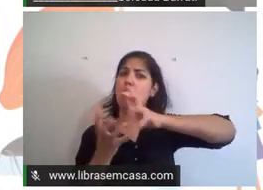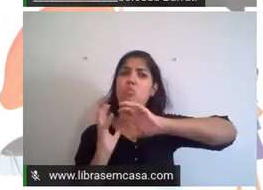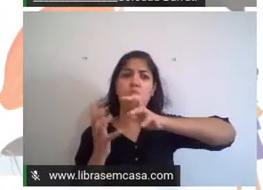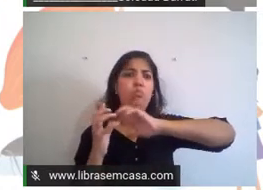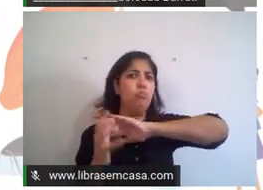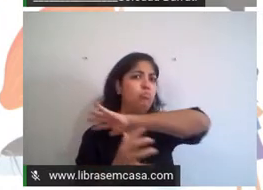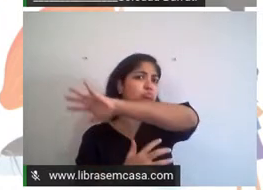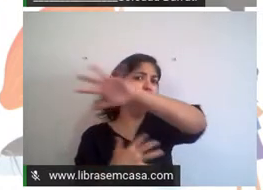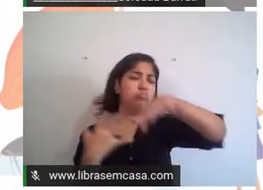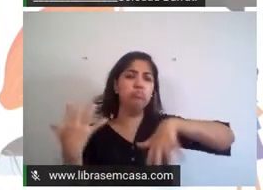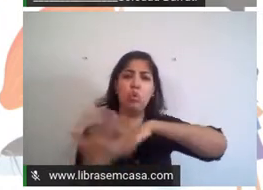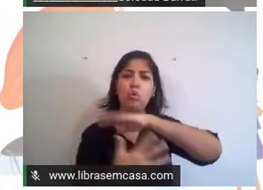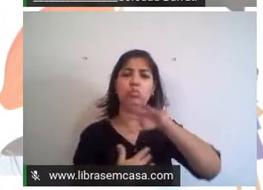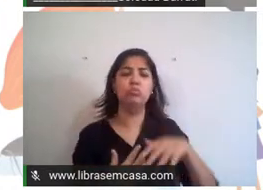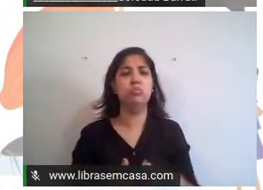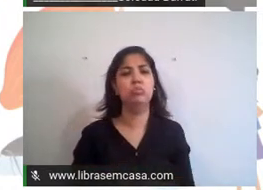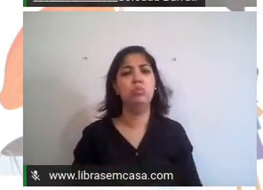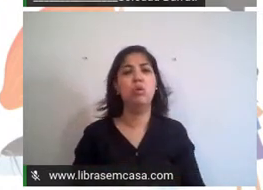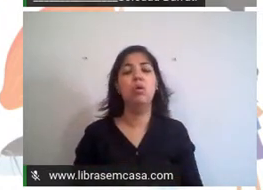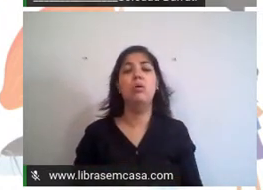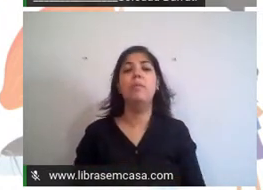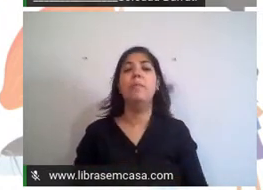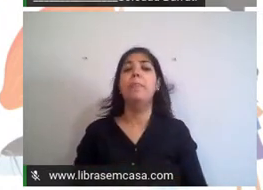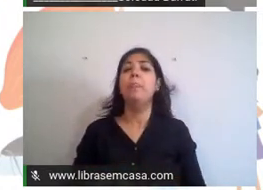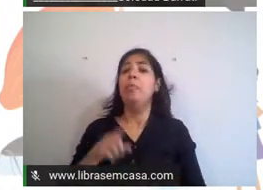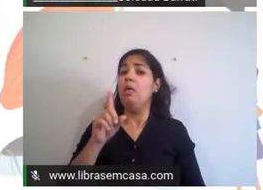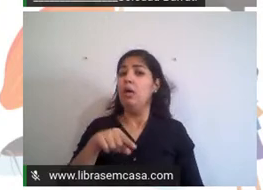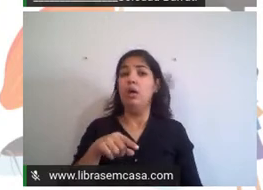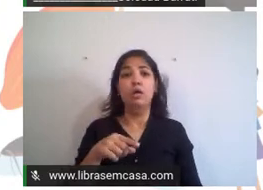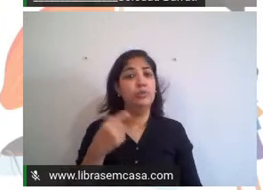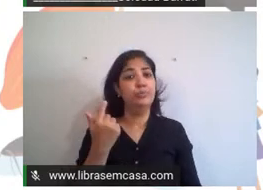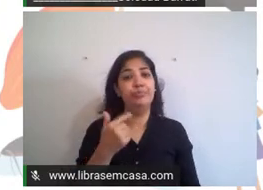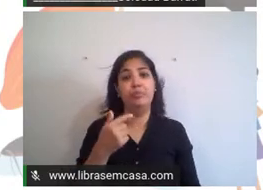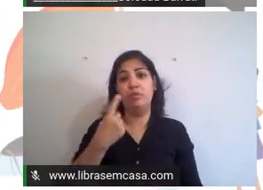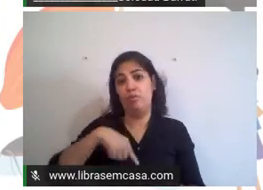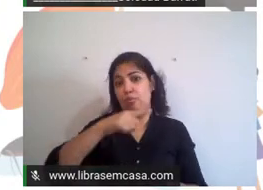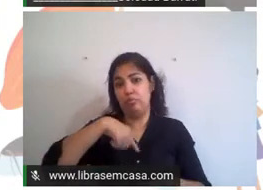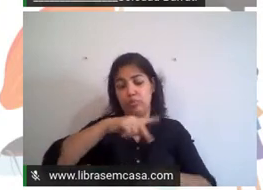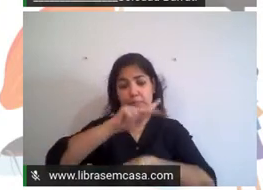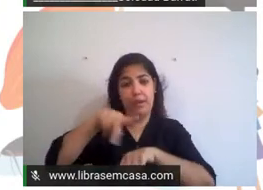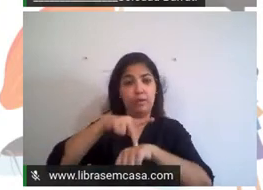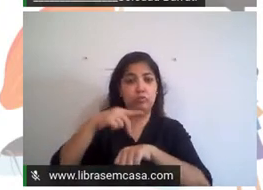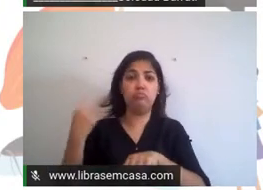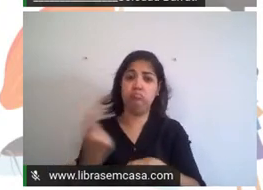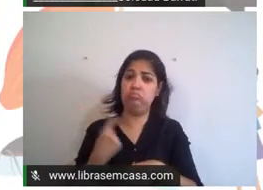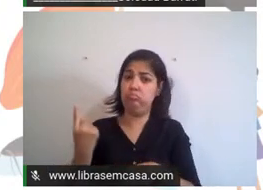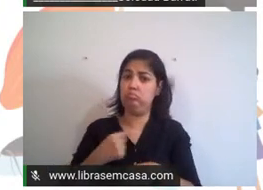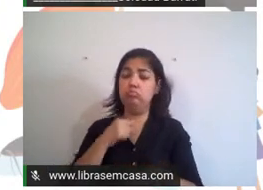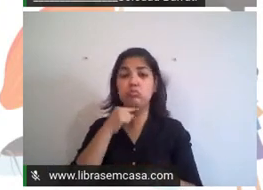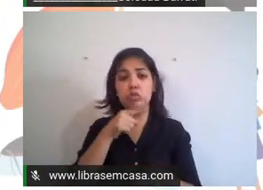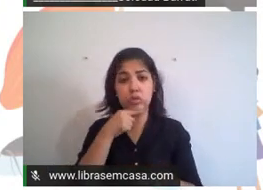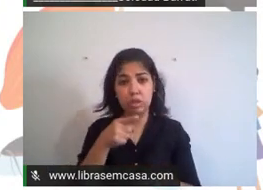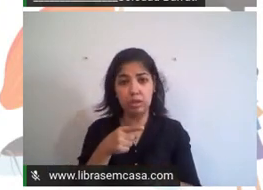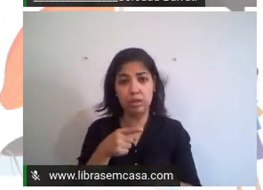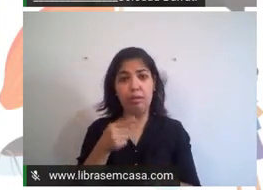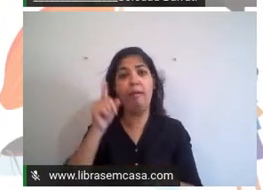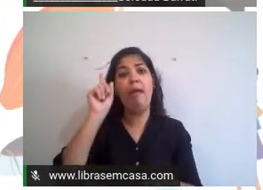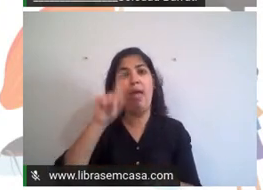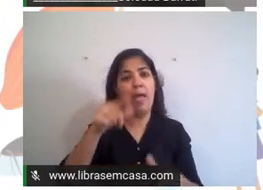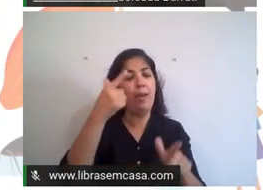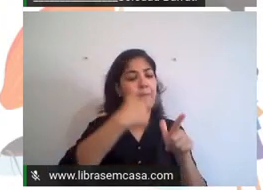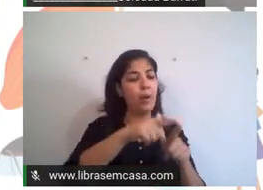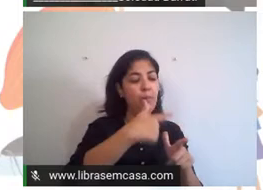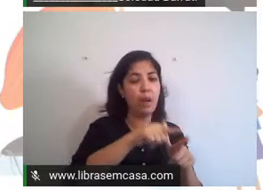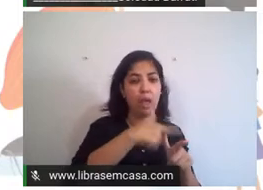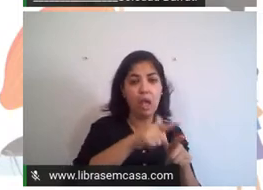mudar esse sistema, porque obviamente ele não tem magnitude para isso. Né? São questões em aberto, ninguém tem resposta